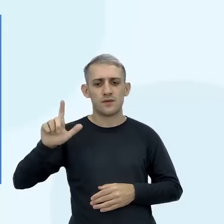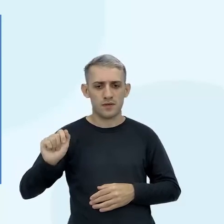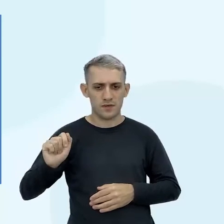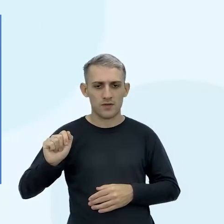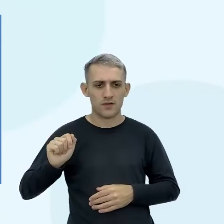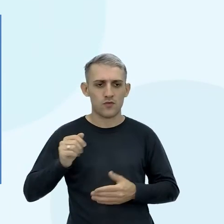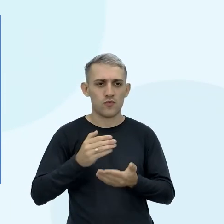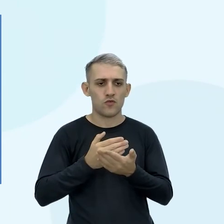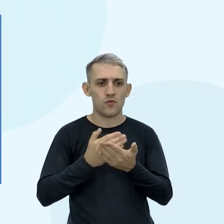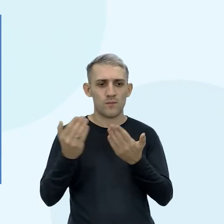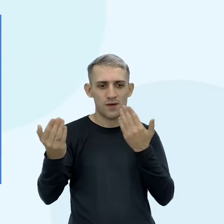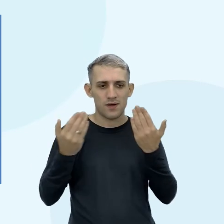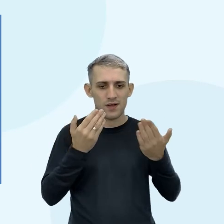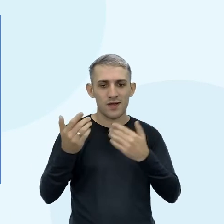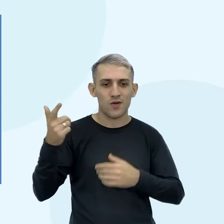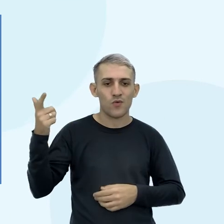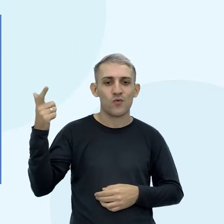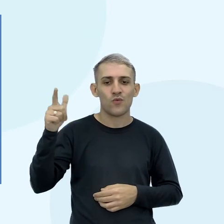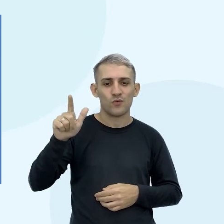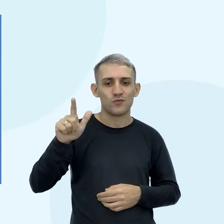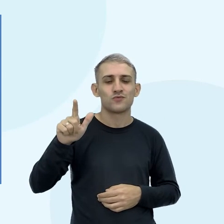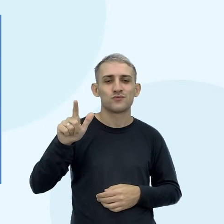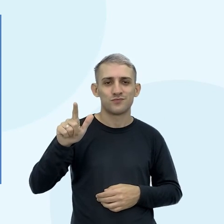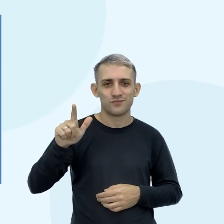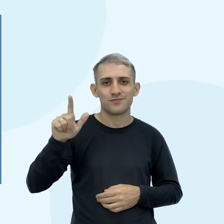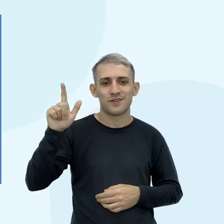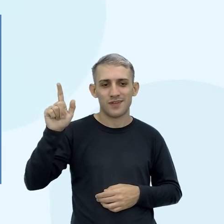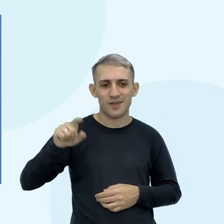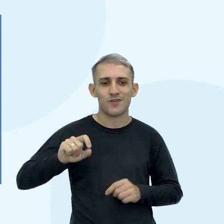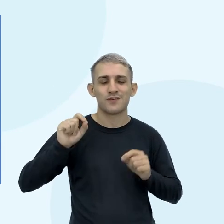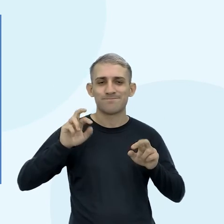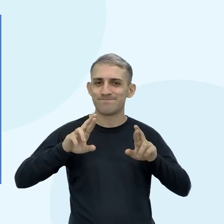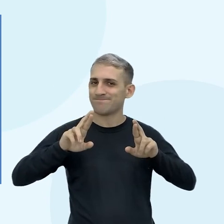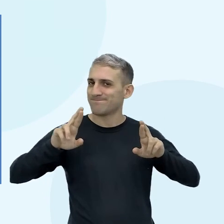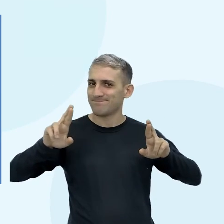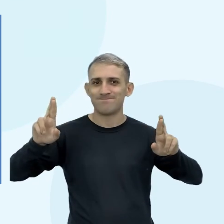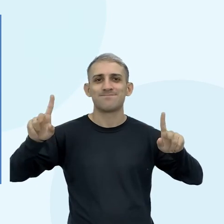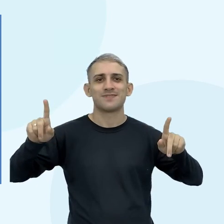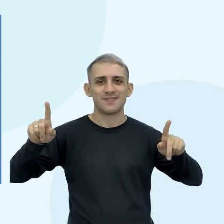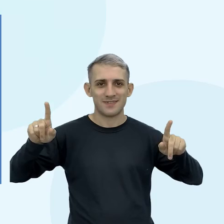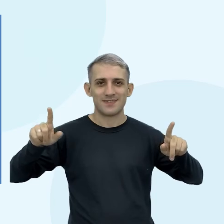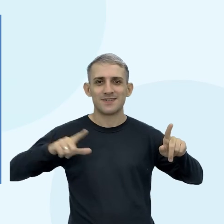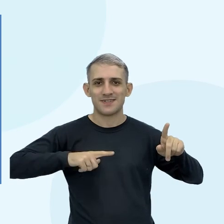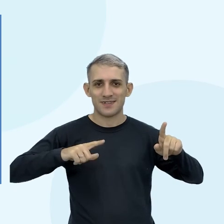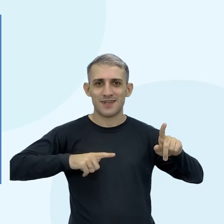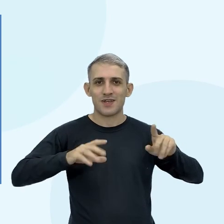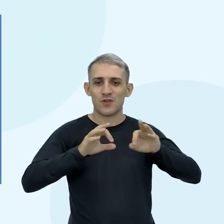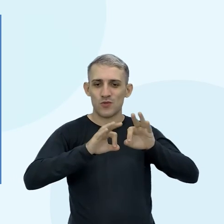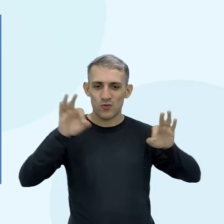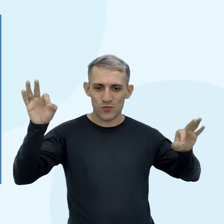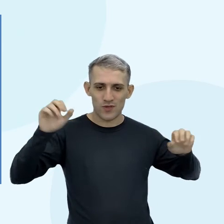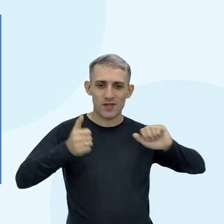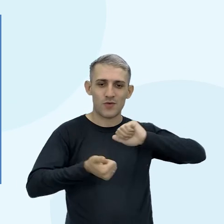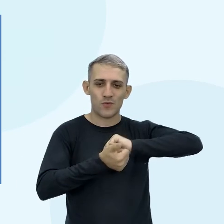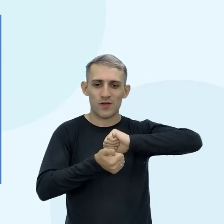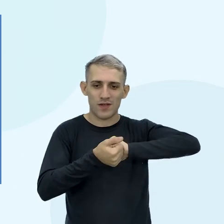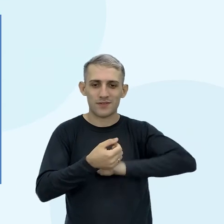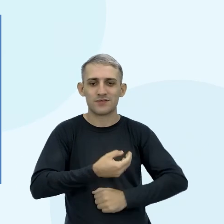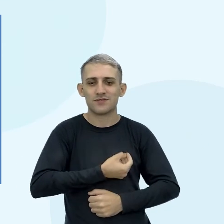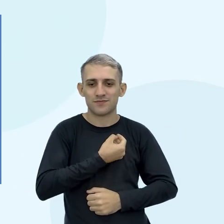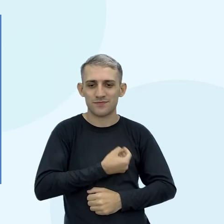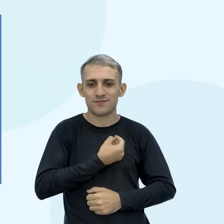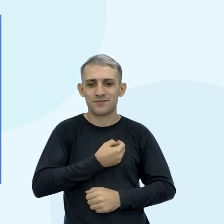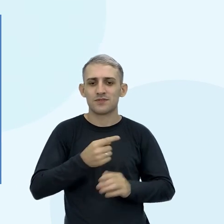com o Níger, evidentemente fica aí um abismo na qualidade de vida e nesses